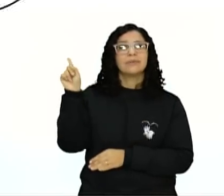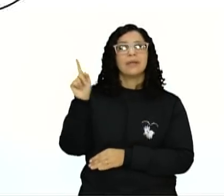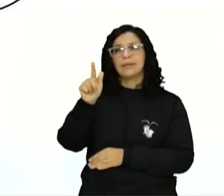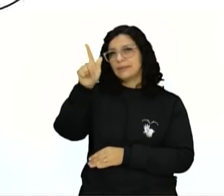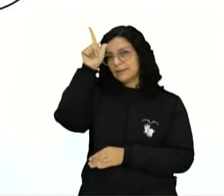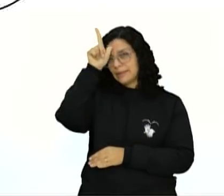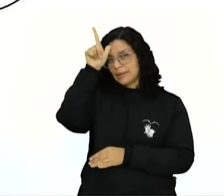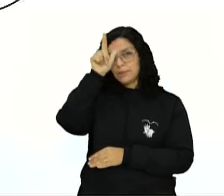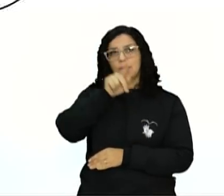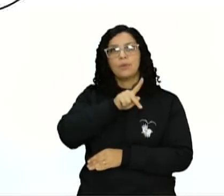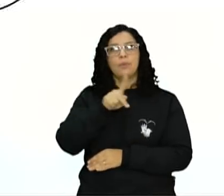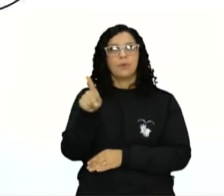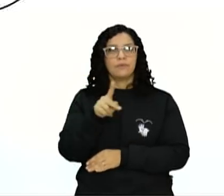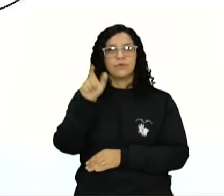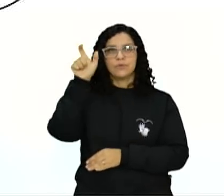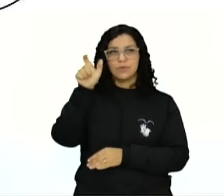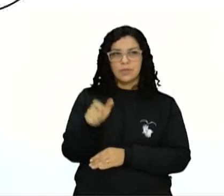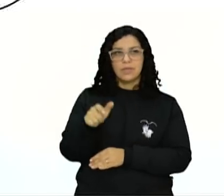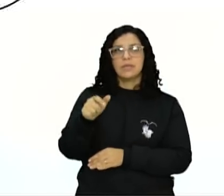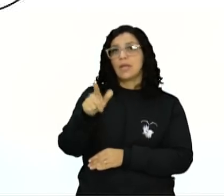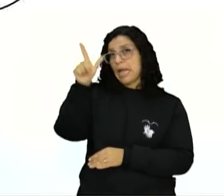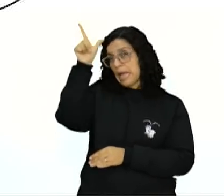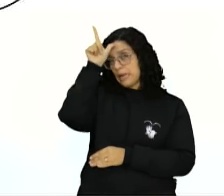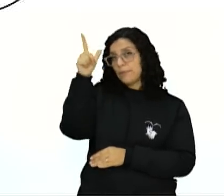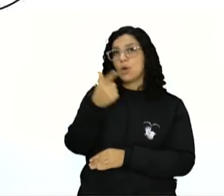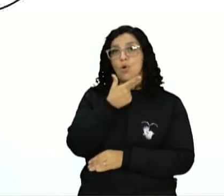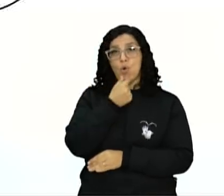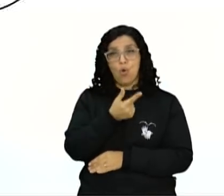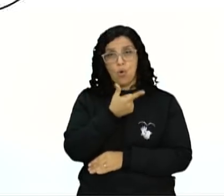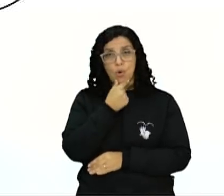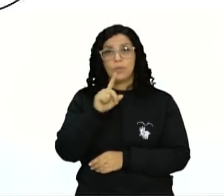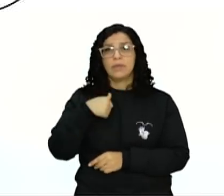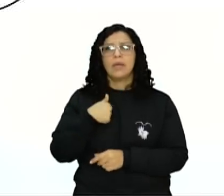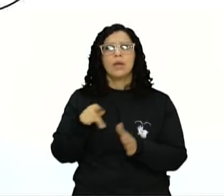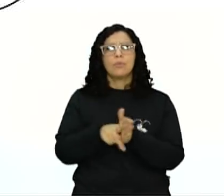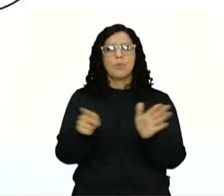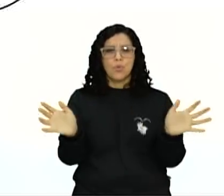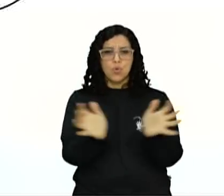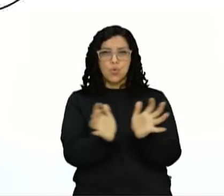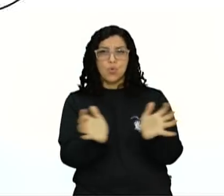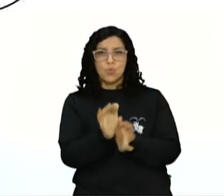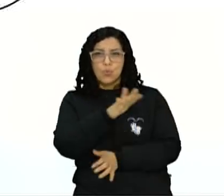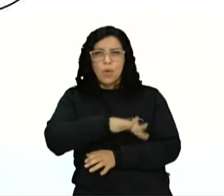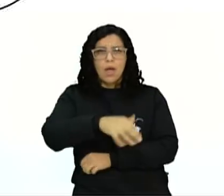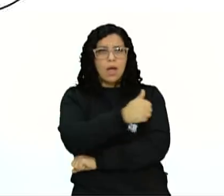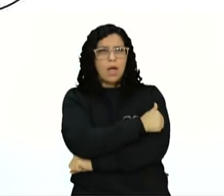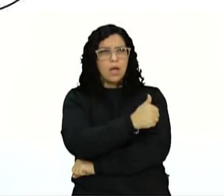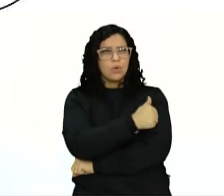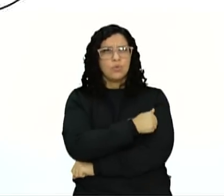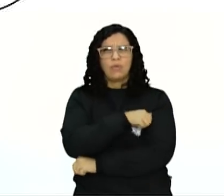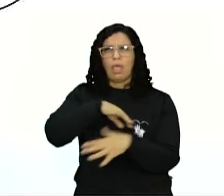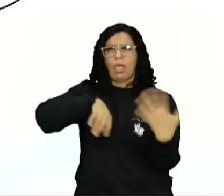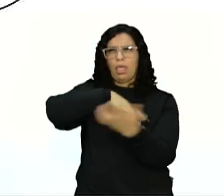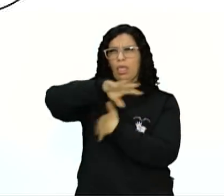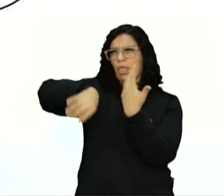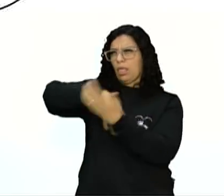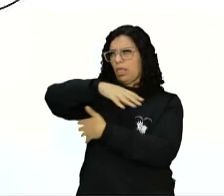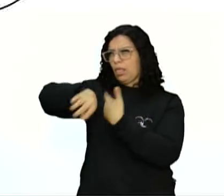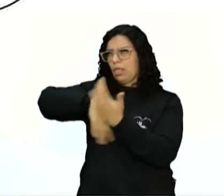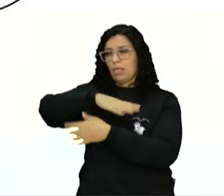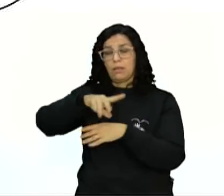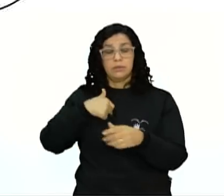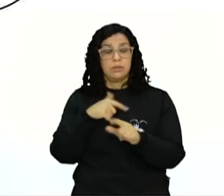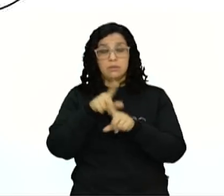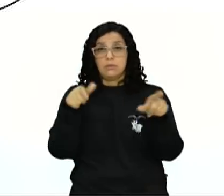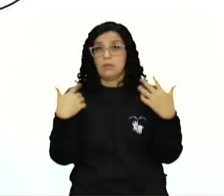Alemanha, tá? Um professor aqui alemão, e ele estava com uma turma de alunos ali e eles estavam muito bagunceiros, estavam